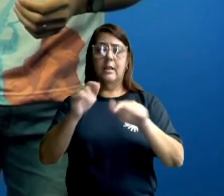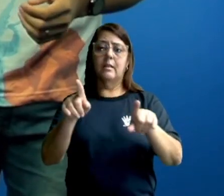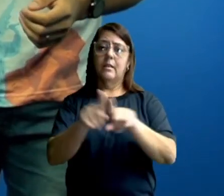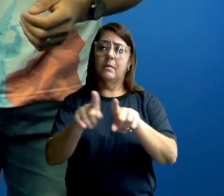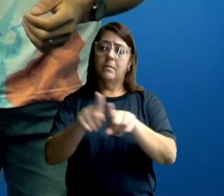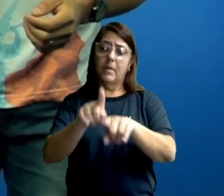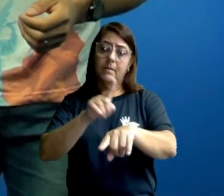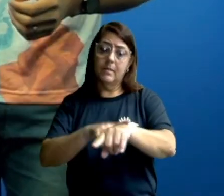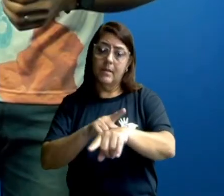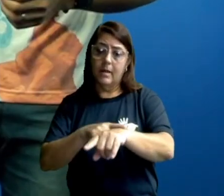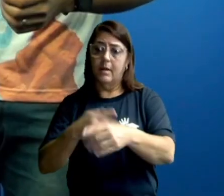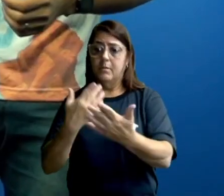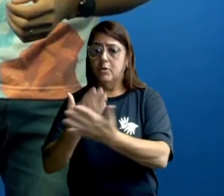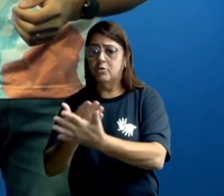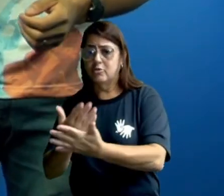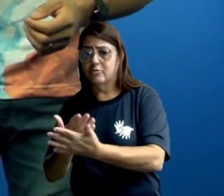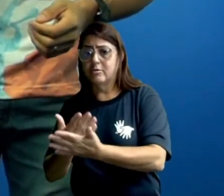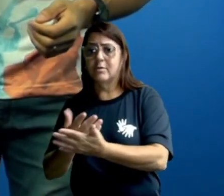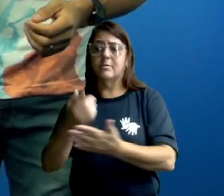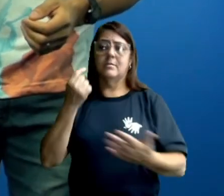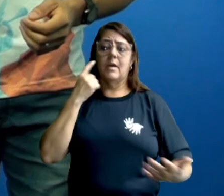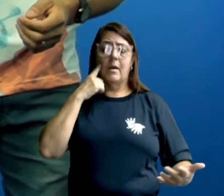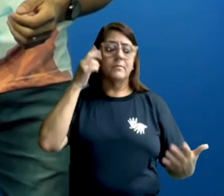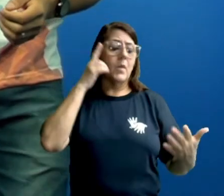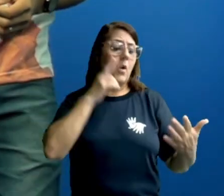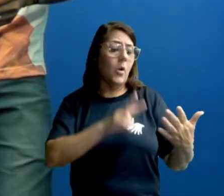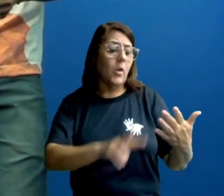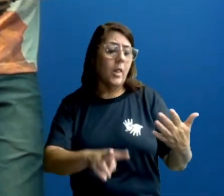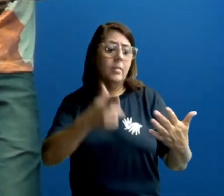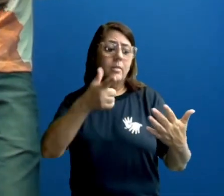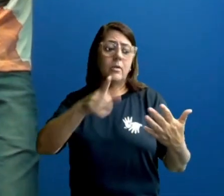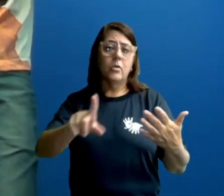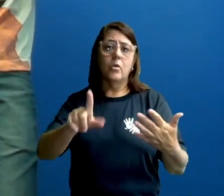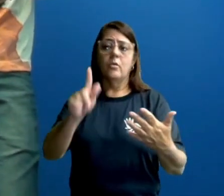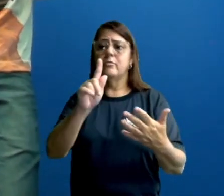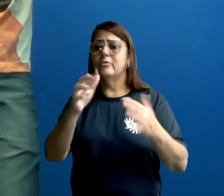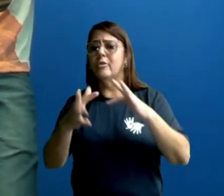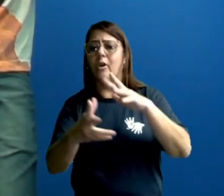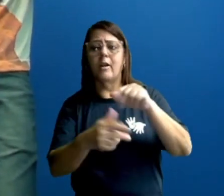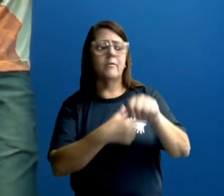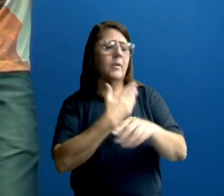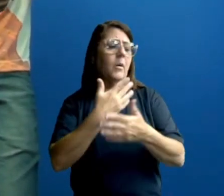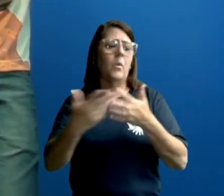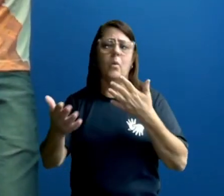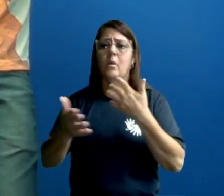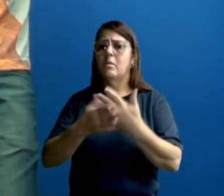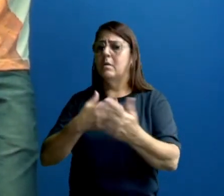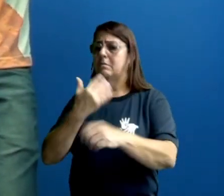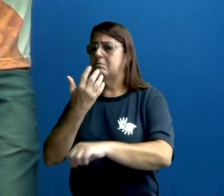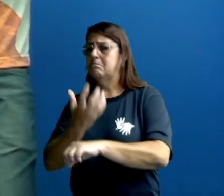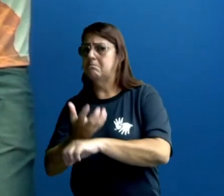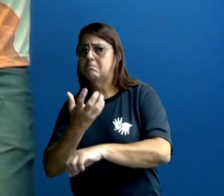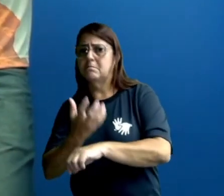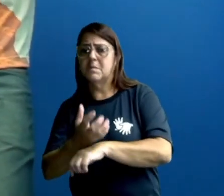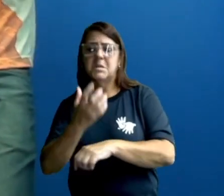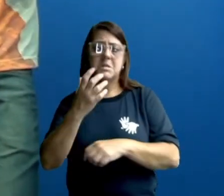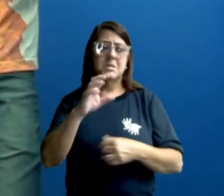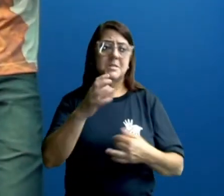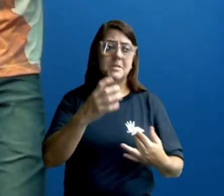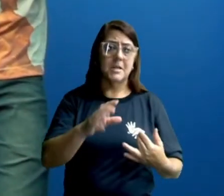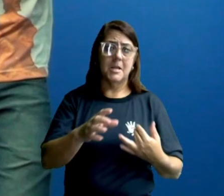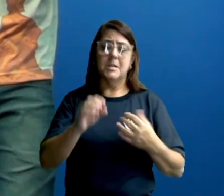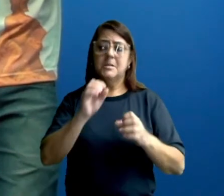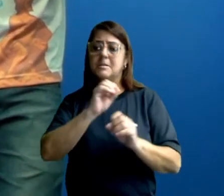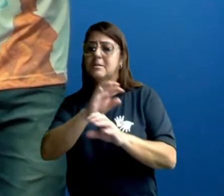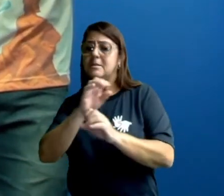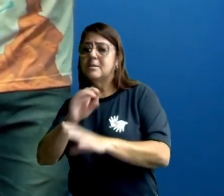caderninho, estudar, revisar lá o assunto que o professor de geografia, de história, de língua portuguesa e de ciências